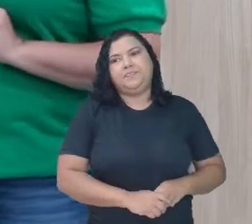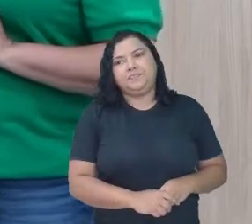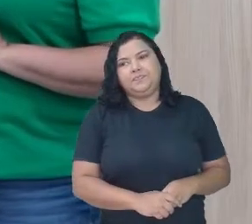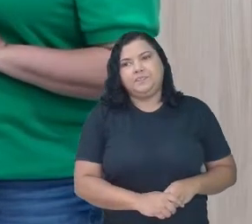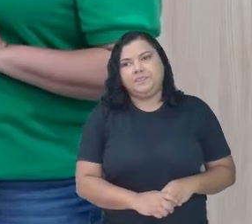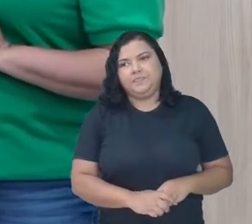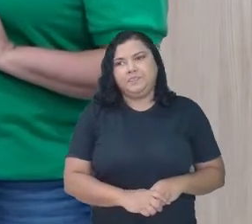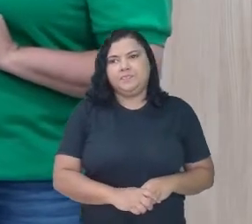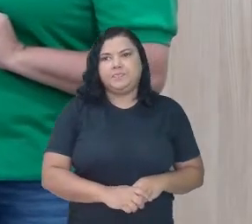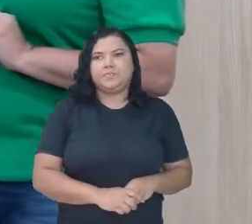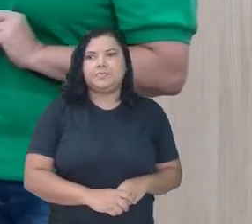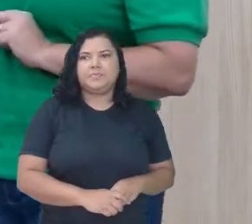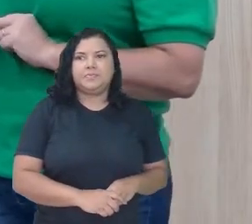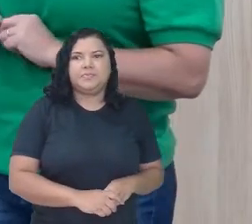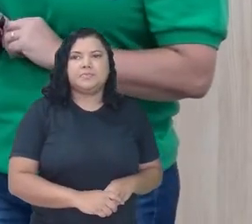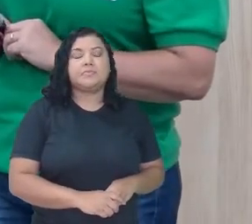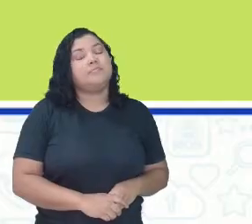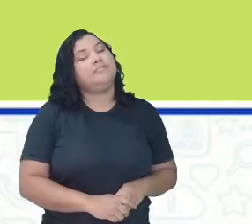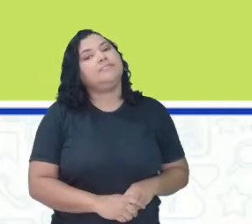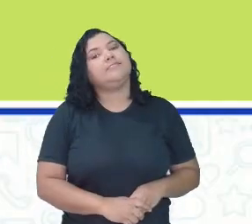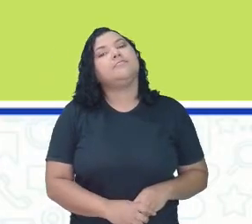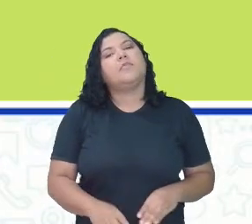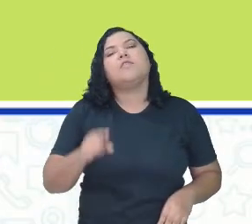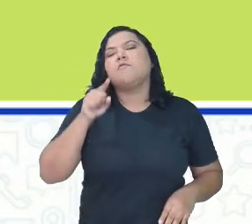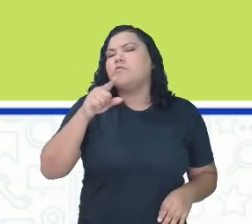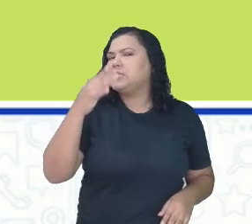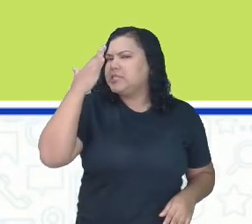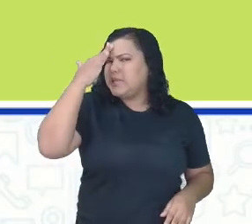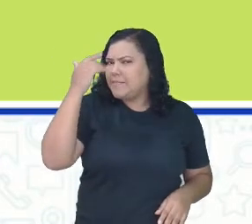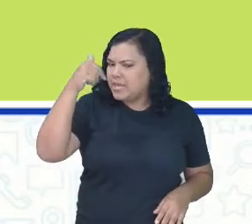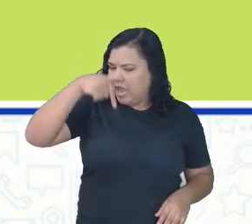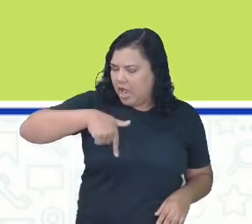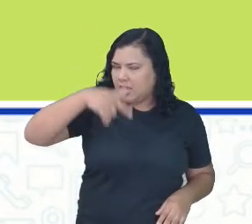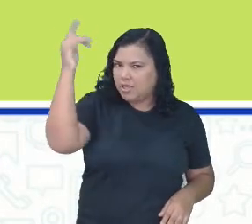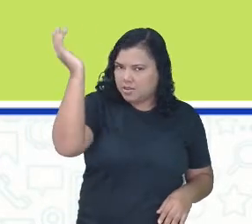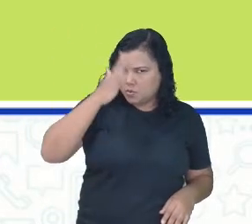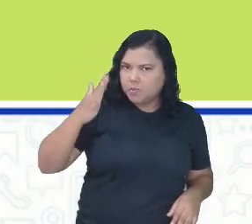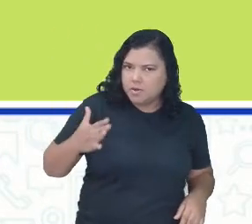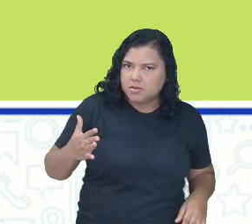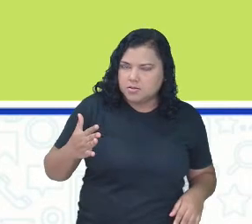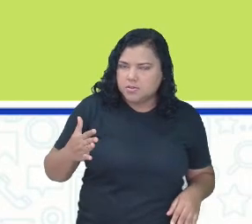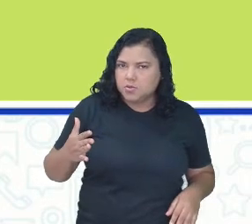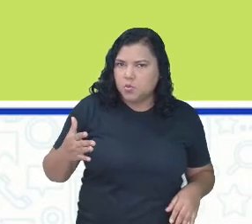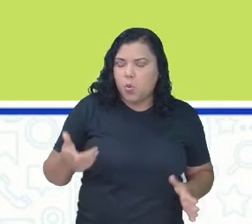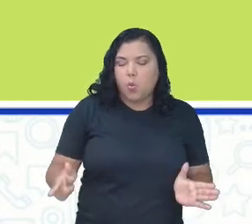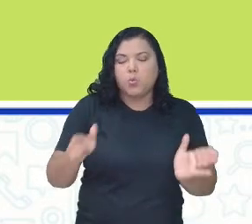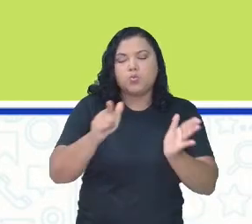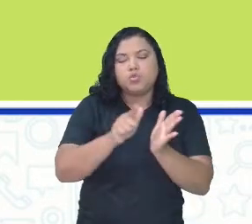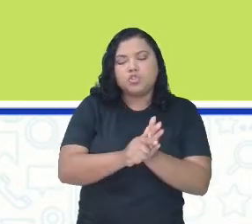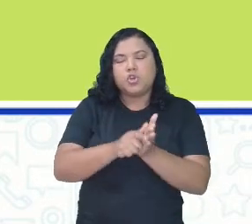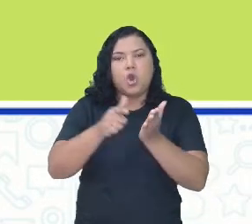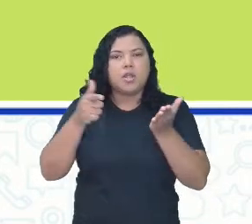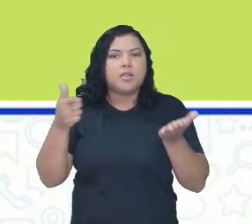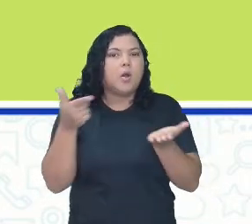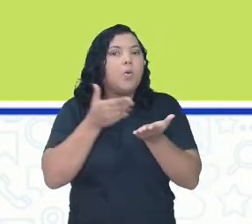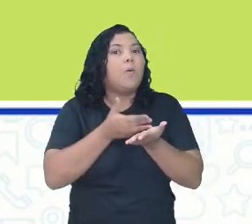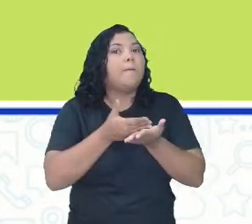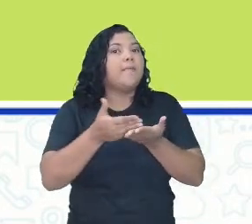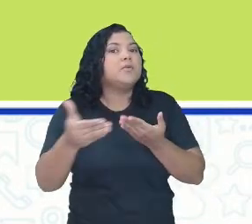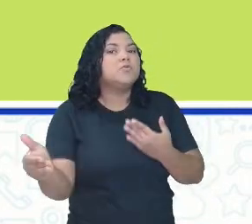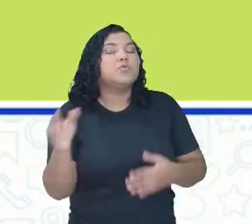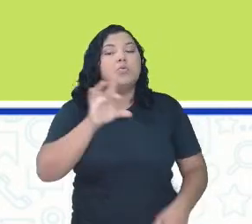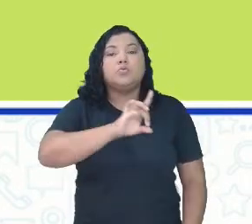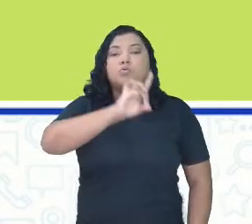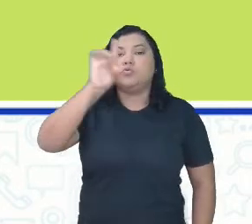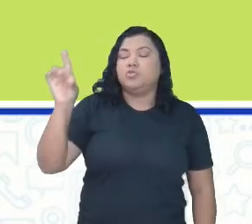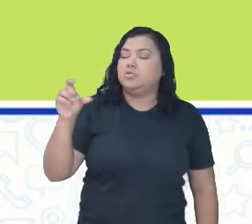De tudo. Vocês sabiam que no Brasil a história do jornal se iniciou em 13 de maio